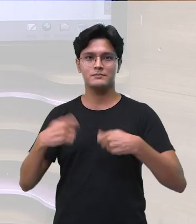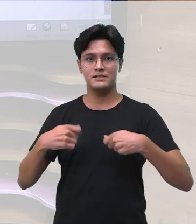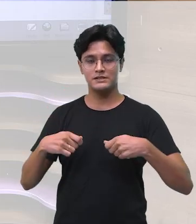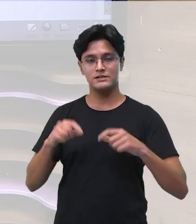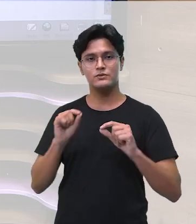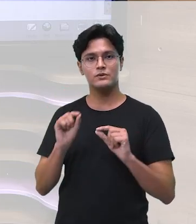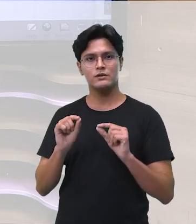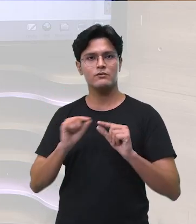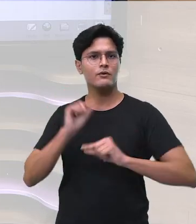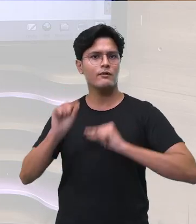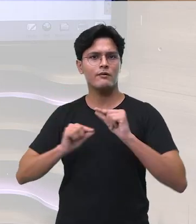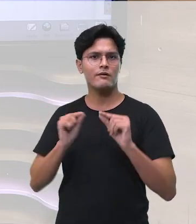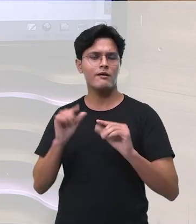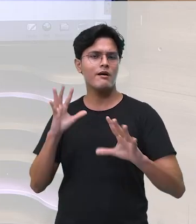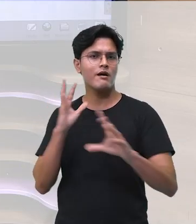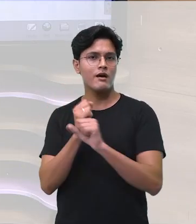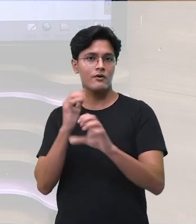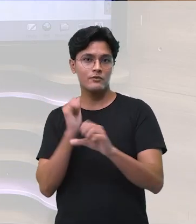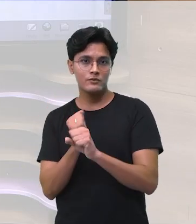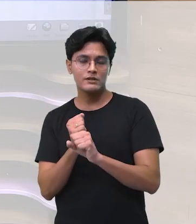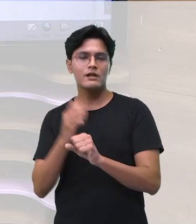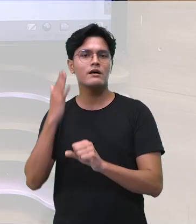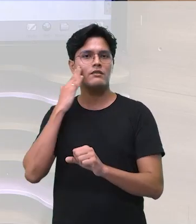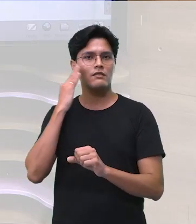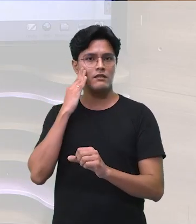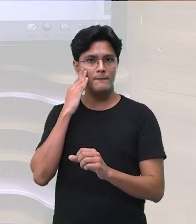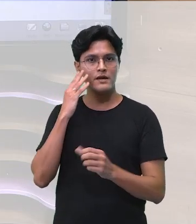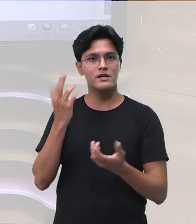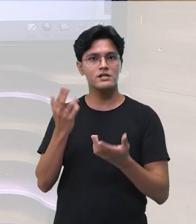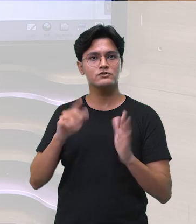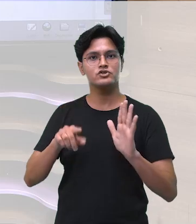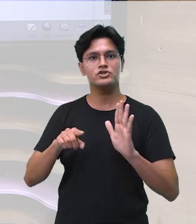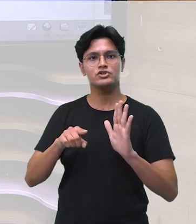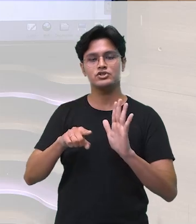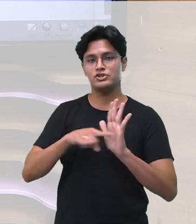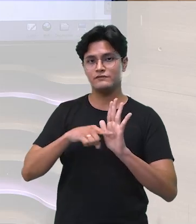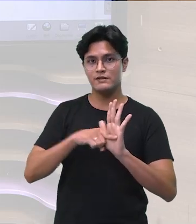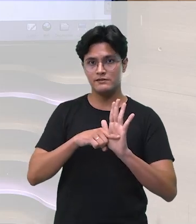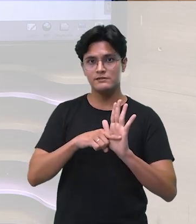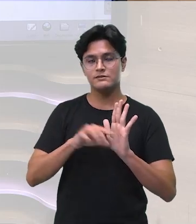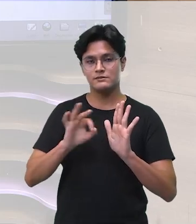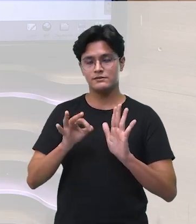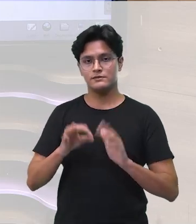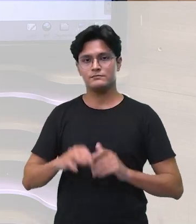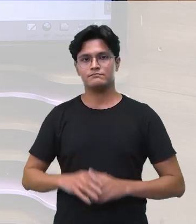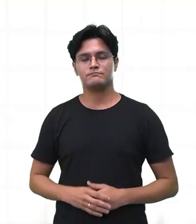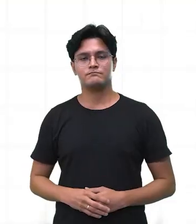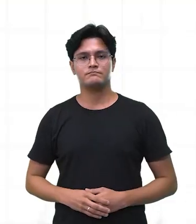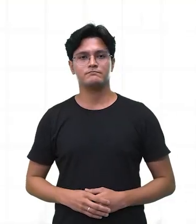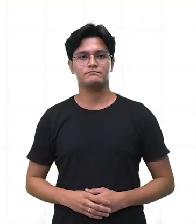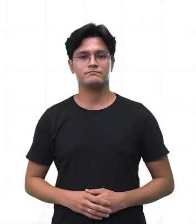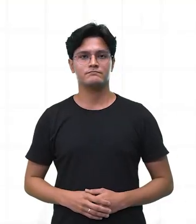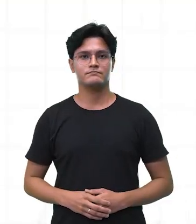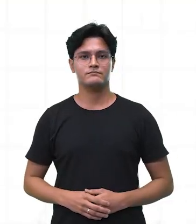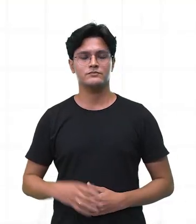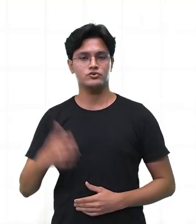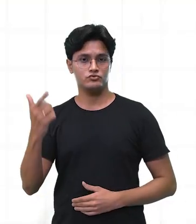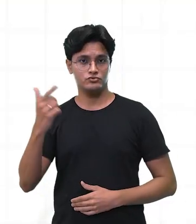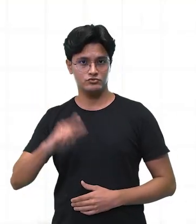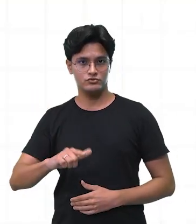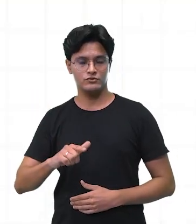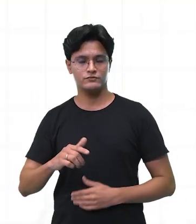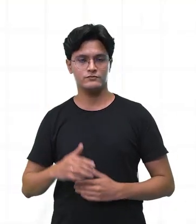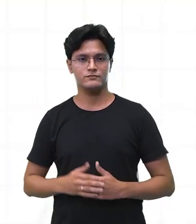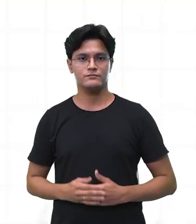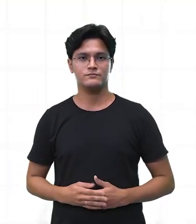interno, quanto mede o ângulo interno, a diferença é o ângulo externo. Entenderam, né? Vamos voltar aqui então, para a gente